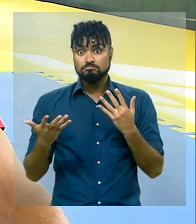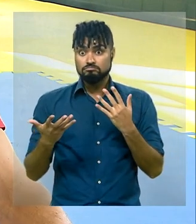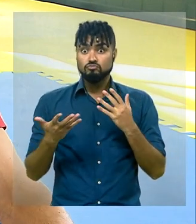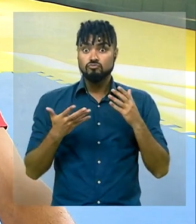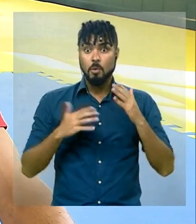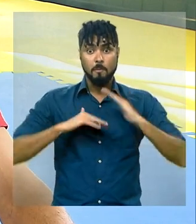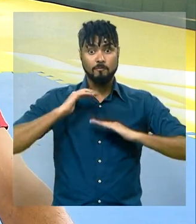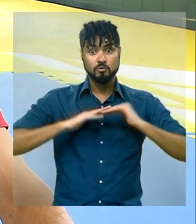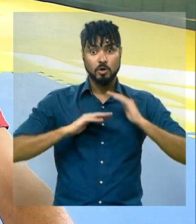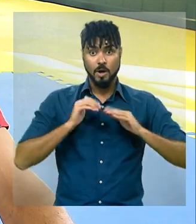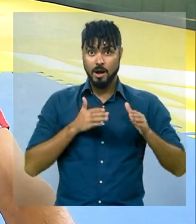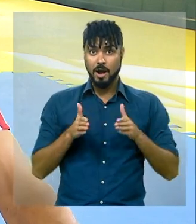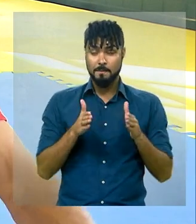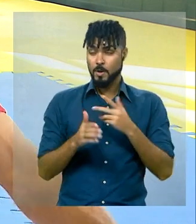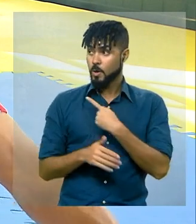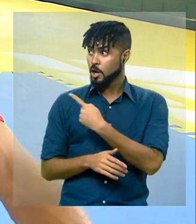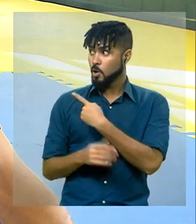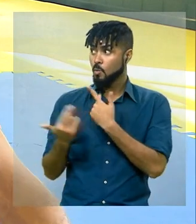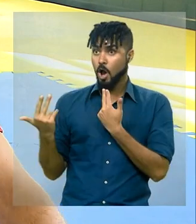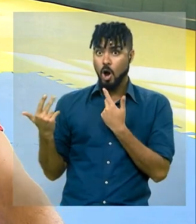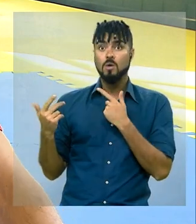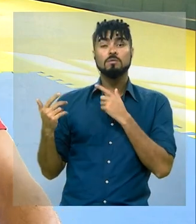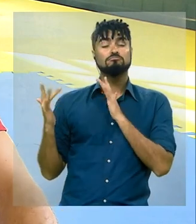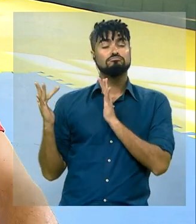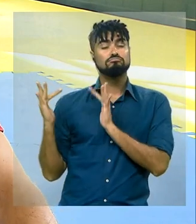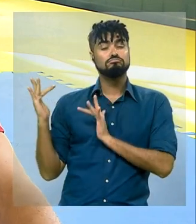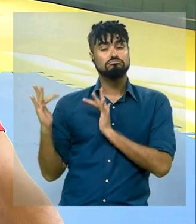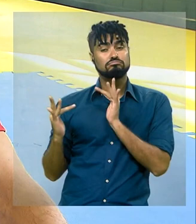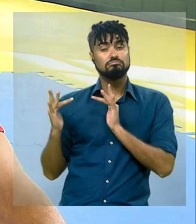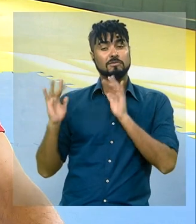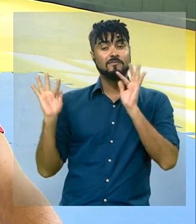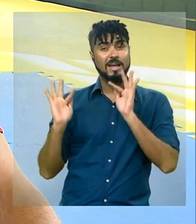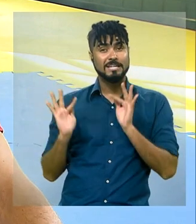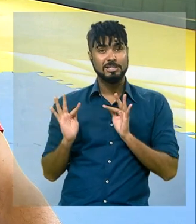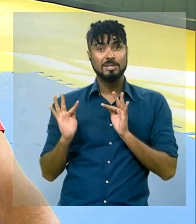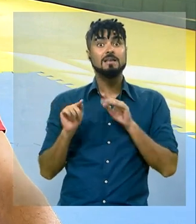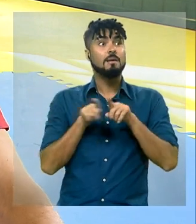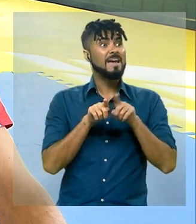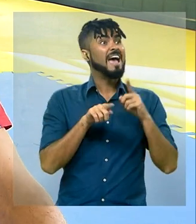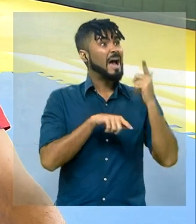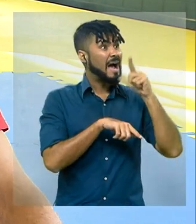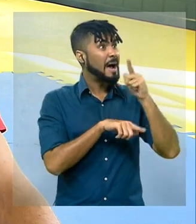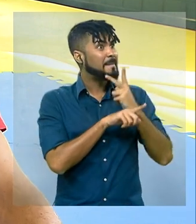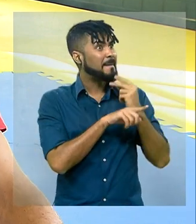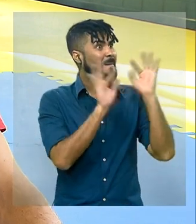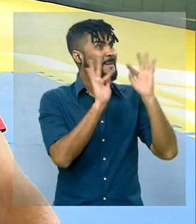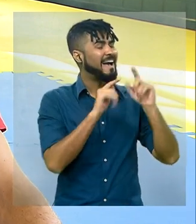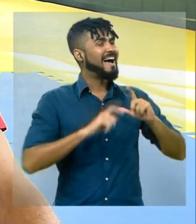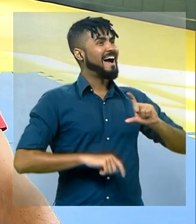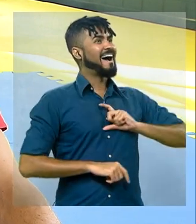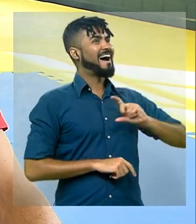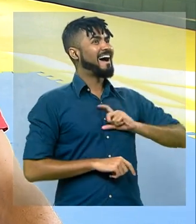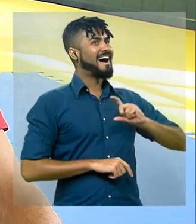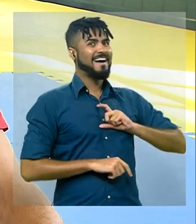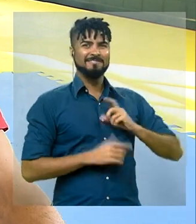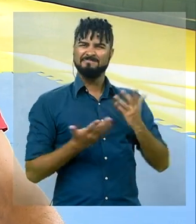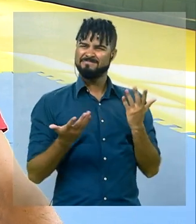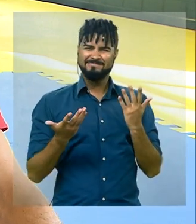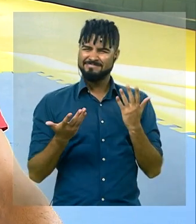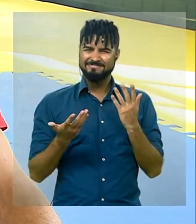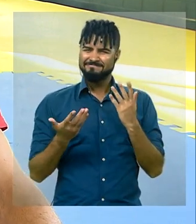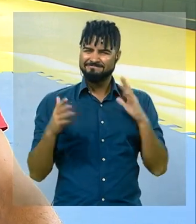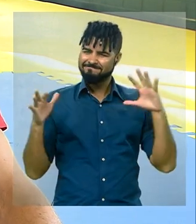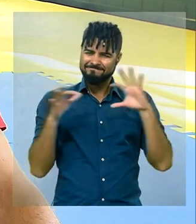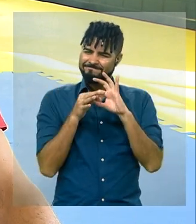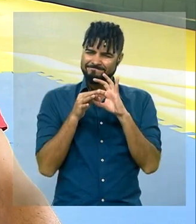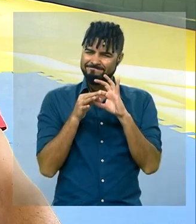caminho, sendo felizes, trazendo, subindo ao pódio e juntos. Então, acho que uma coisa que